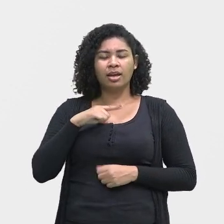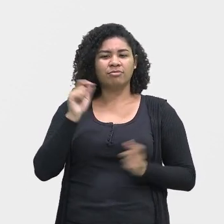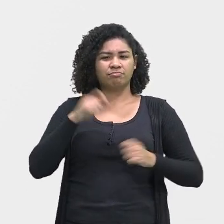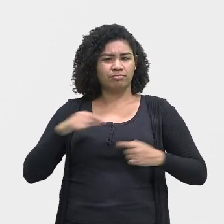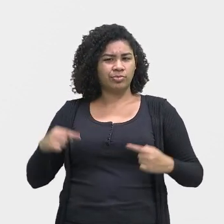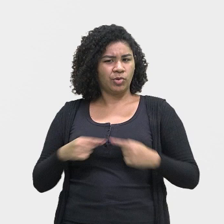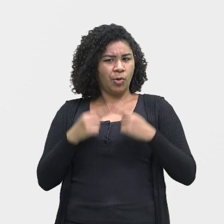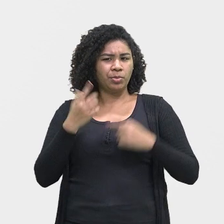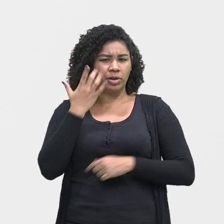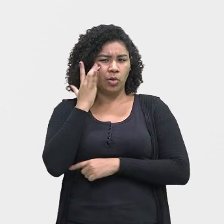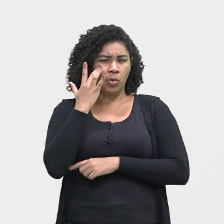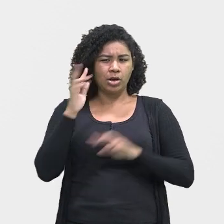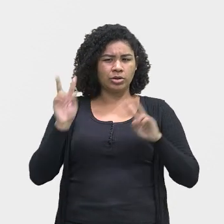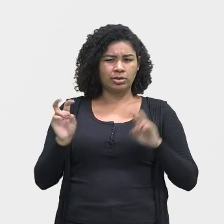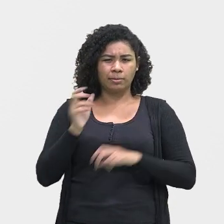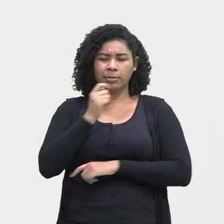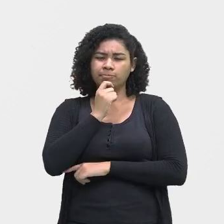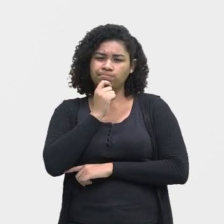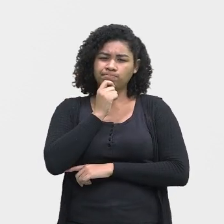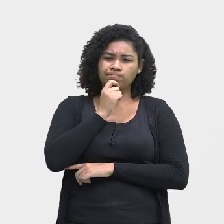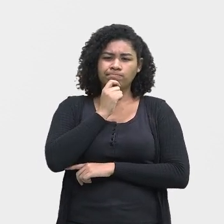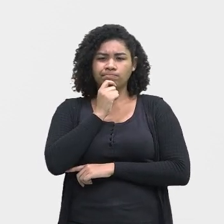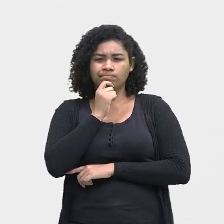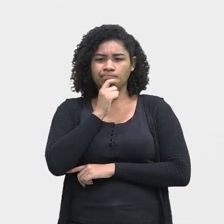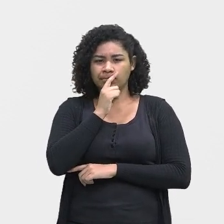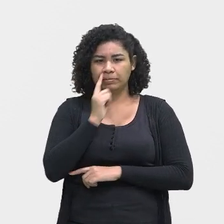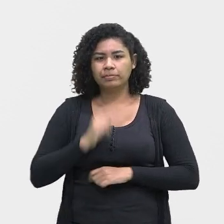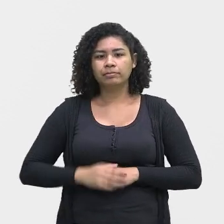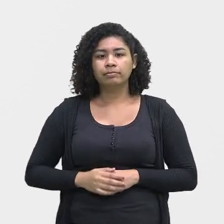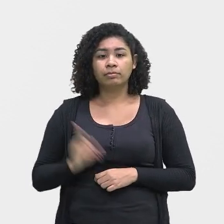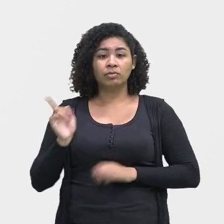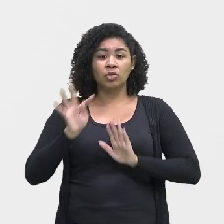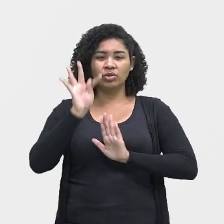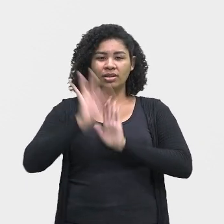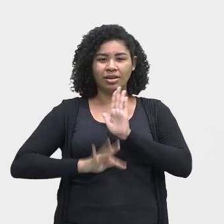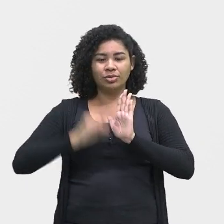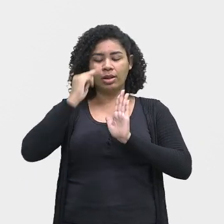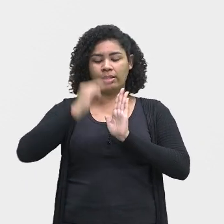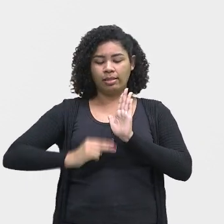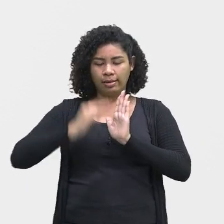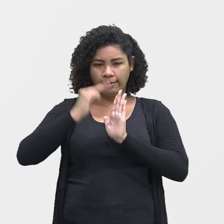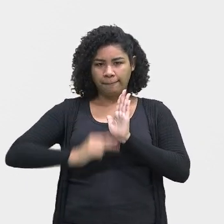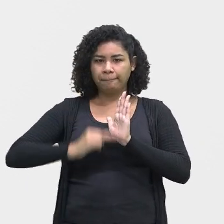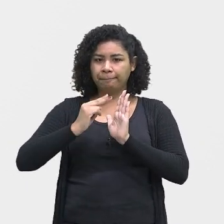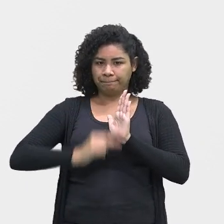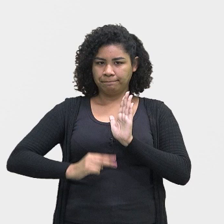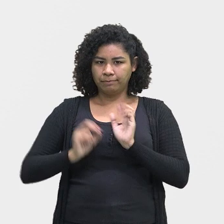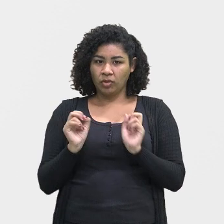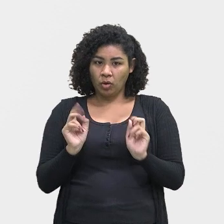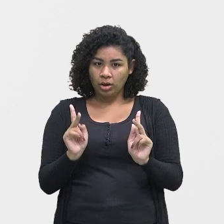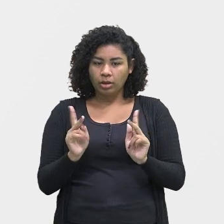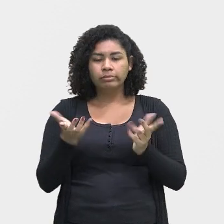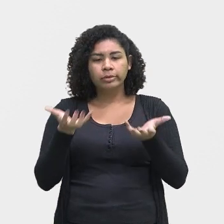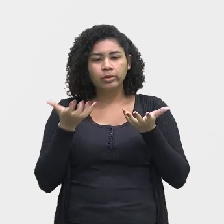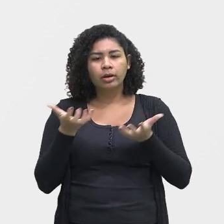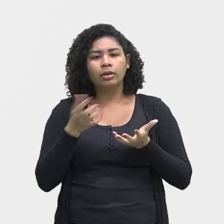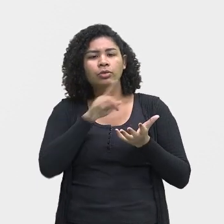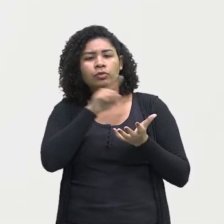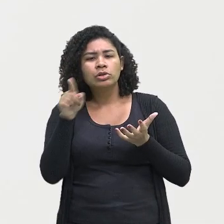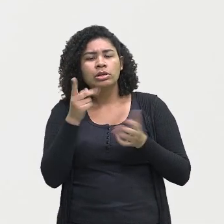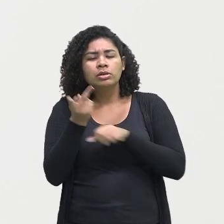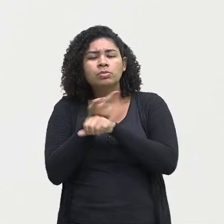sobre isso. Então esse texto a gente vai dar uma olhadinha nele primeiro. Eu quero que a gente